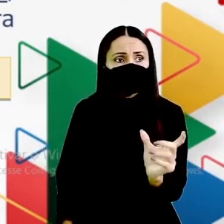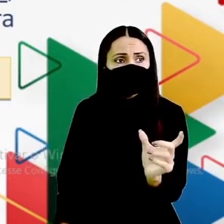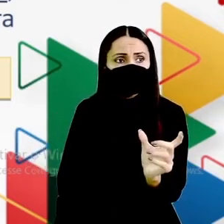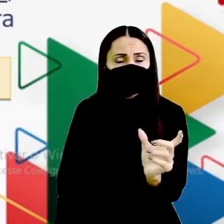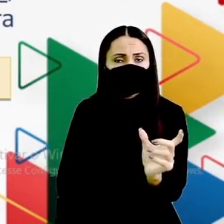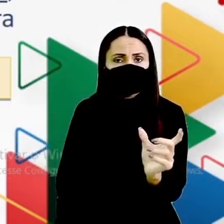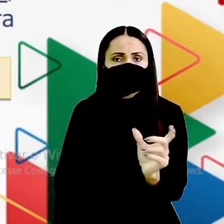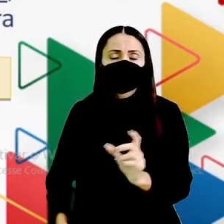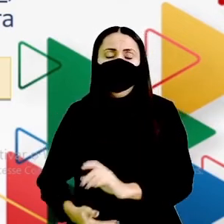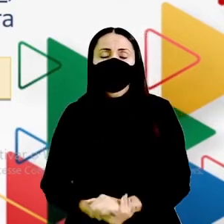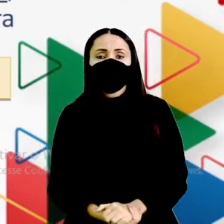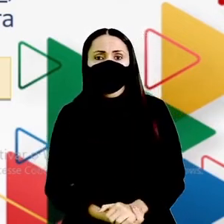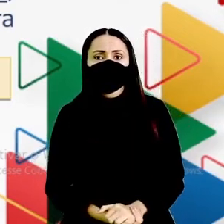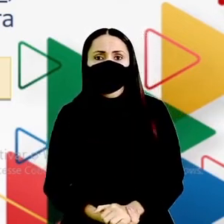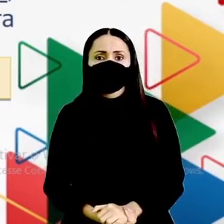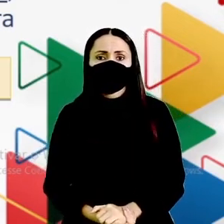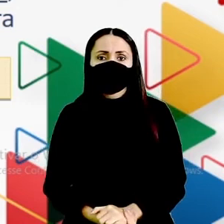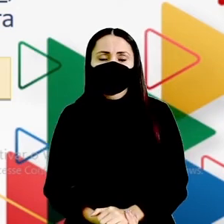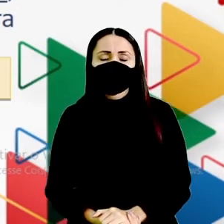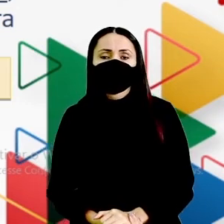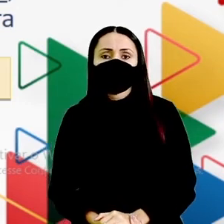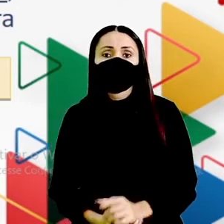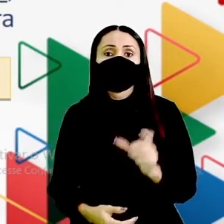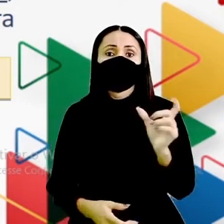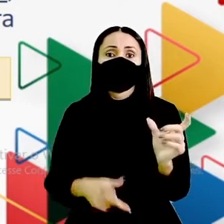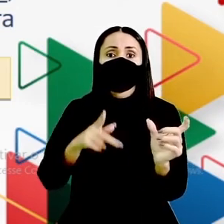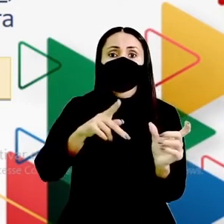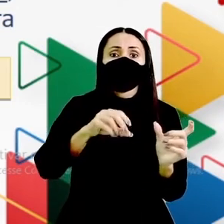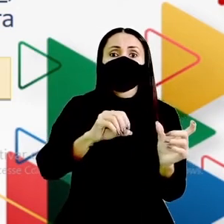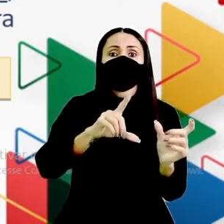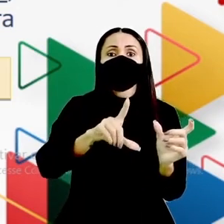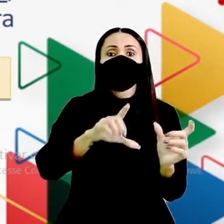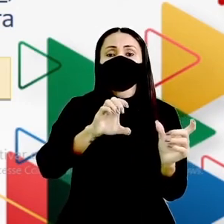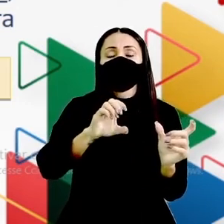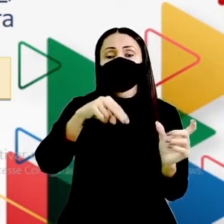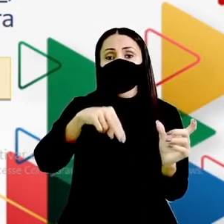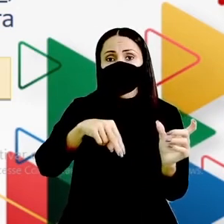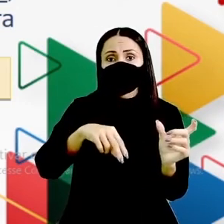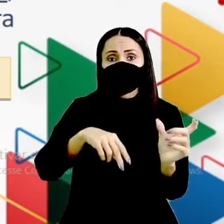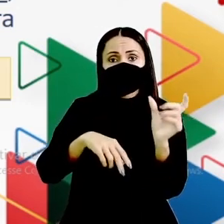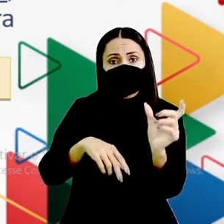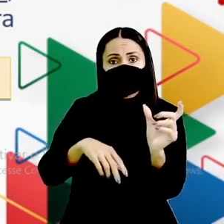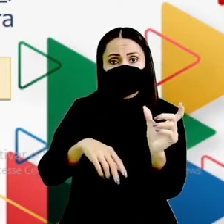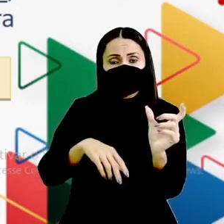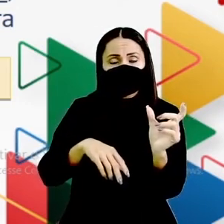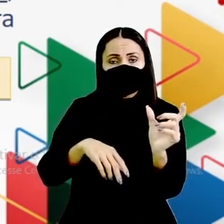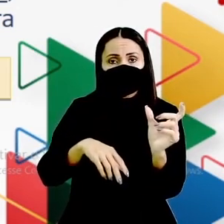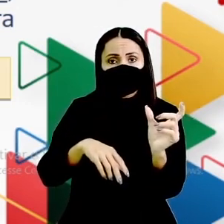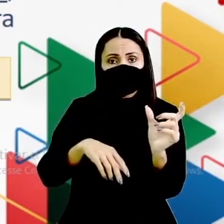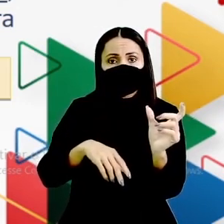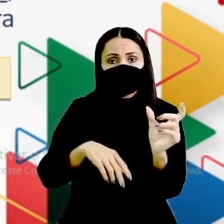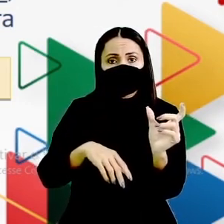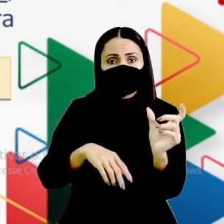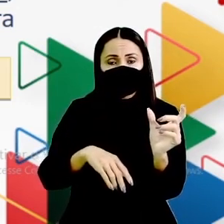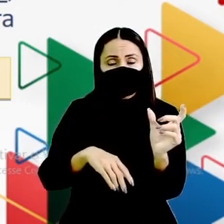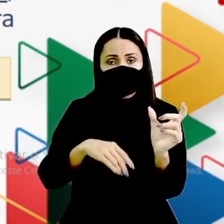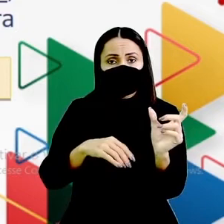pólen, pólen, pólens, hífen hífens. E tem um plural